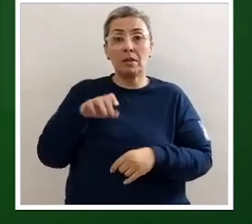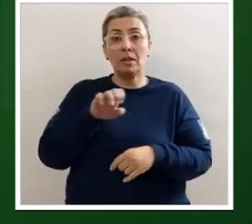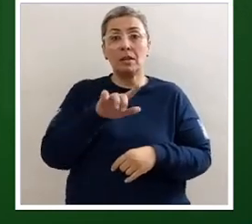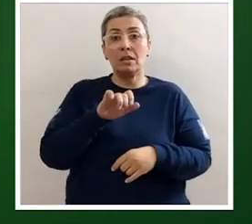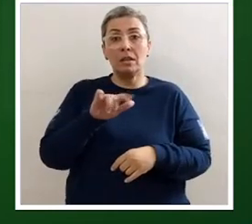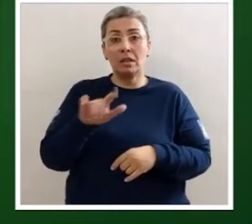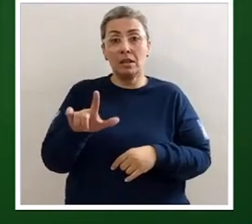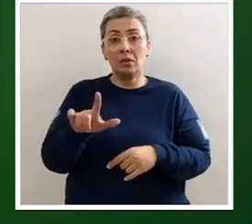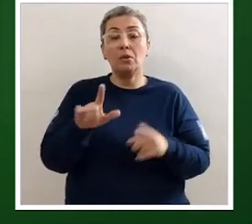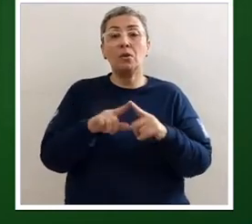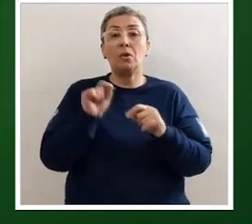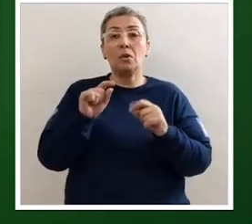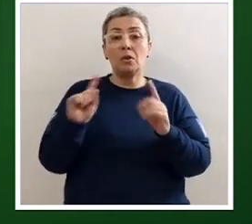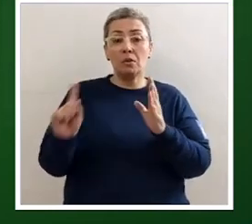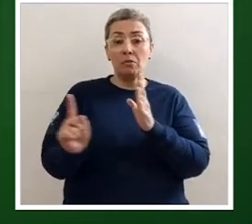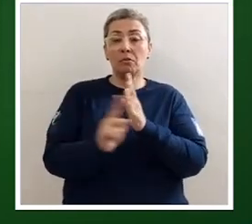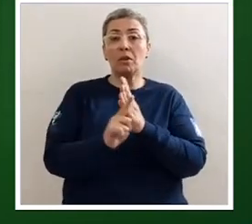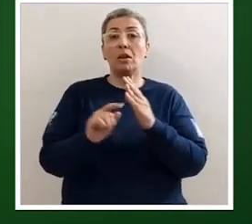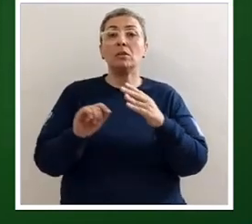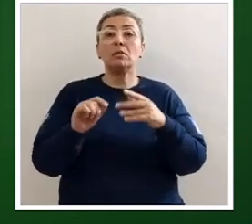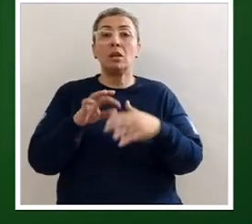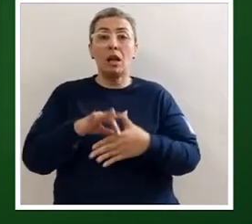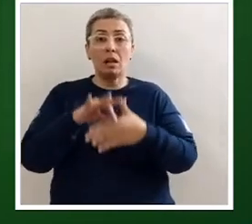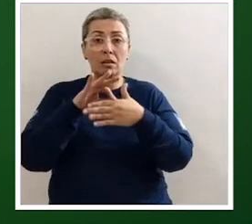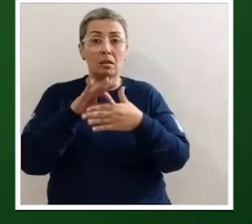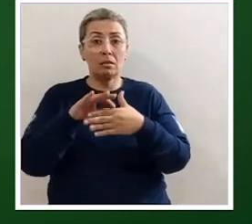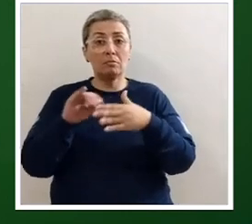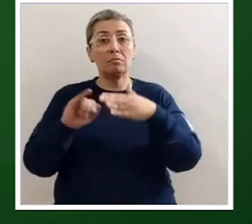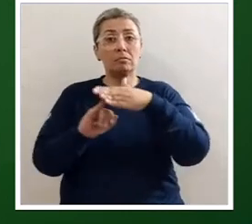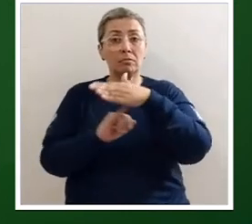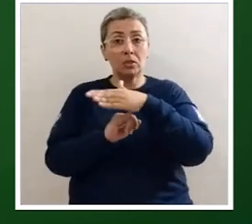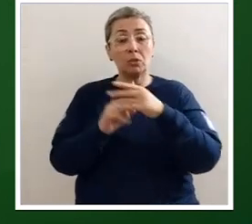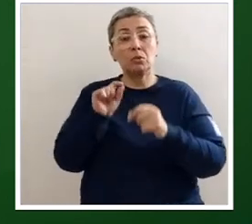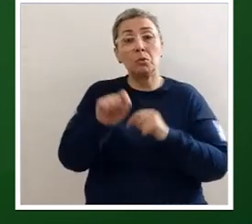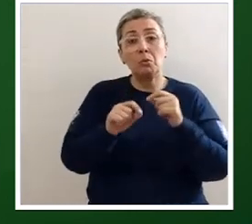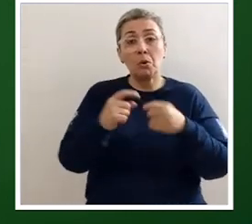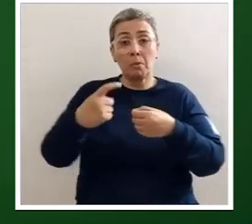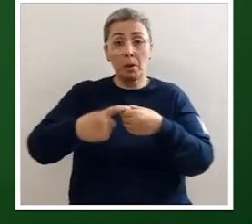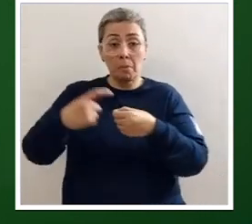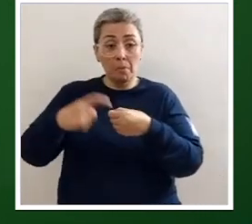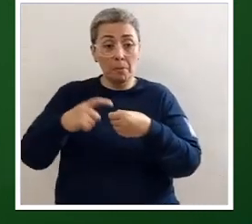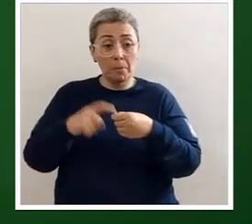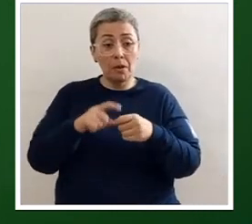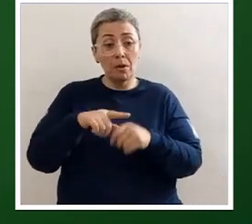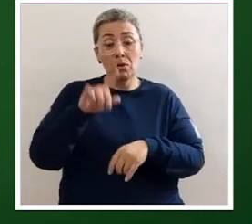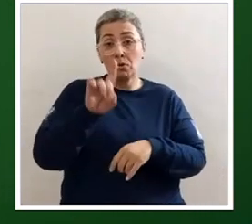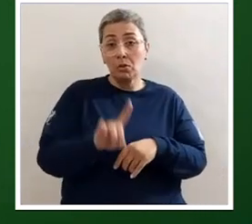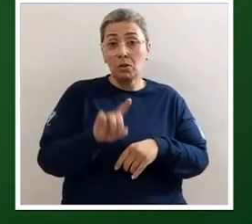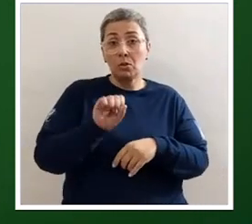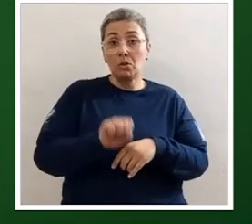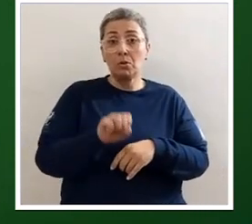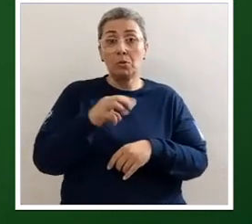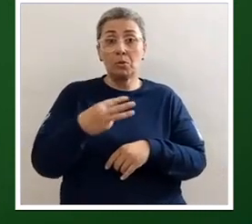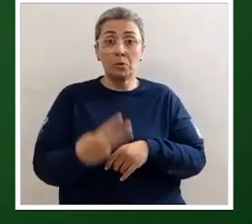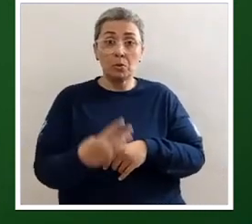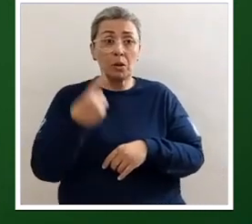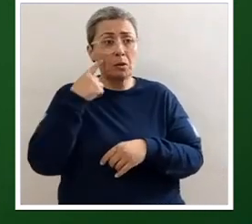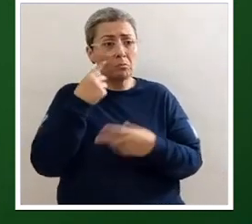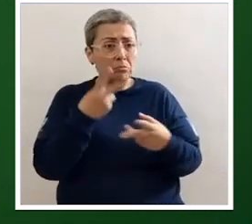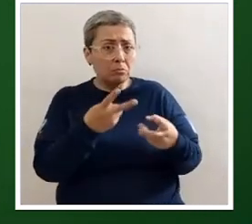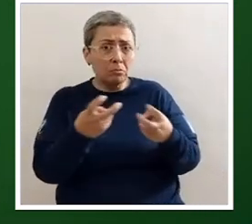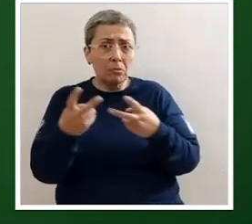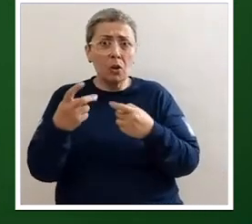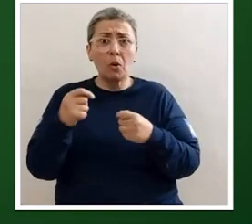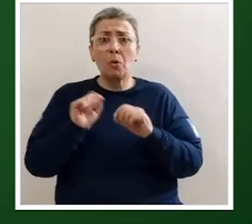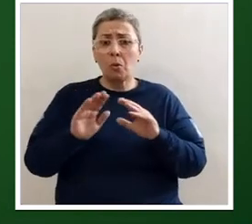a época Estava à frente desse Instituto ele traz algumas parcerias para nossa diretoria e quando ele vê o nosso trabalho